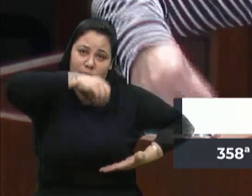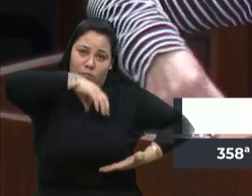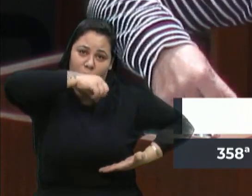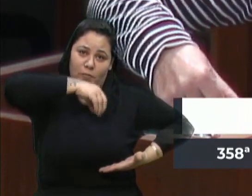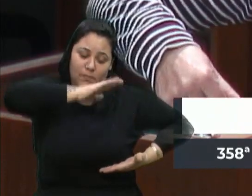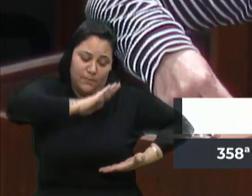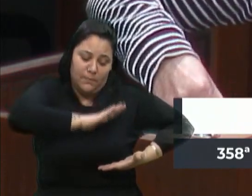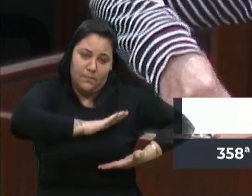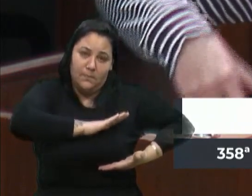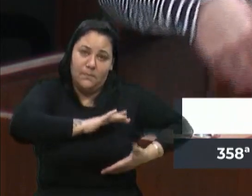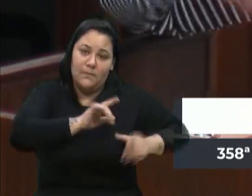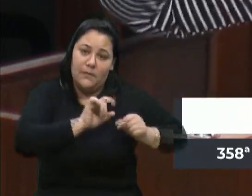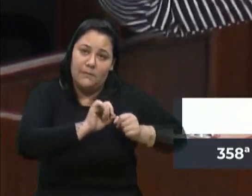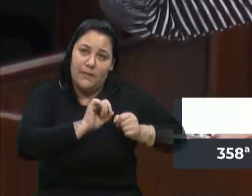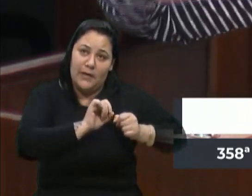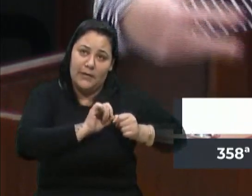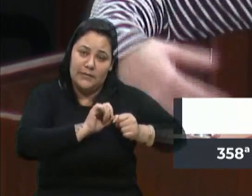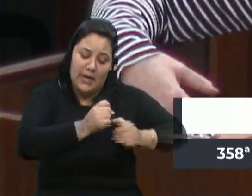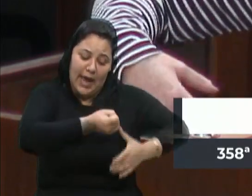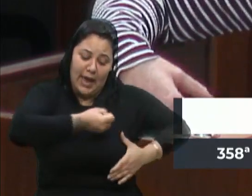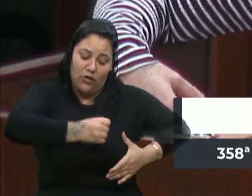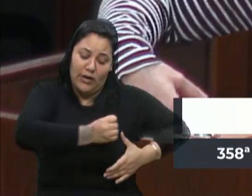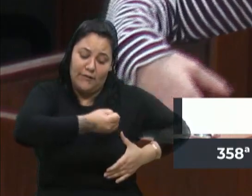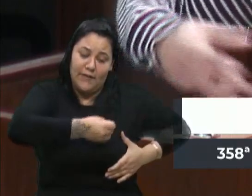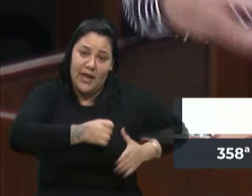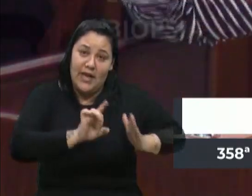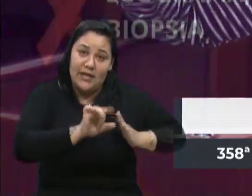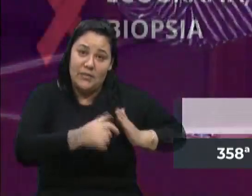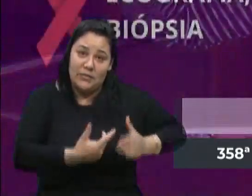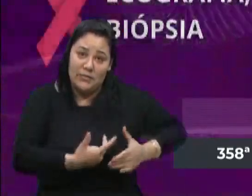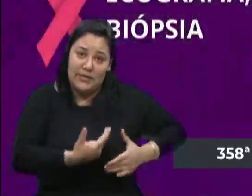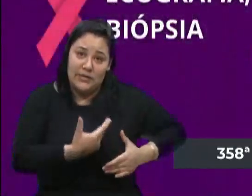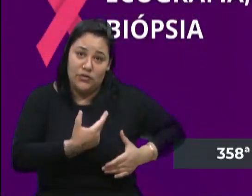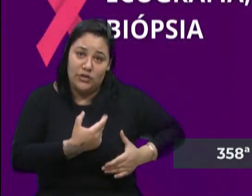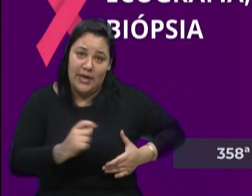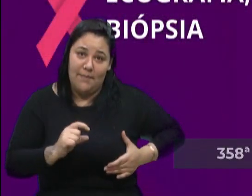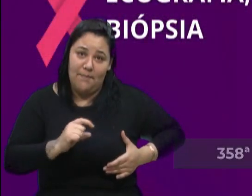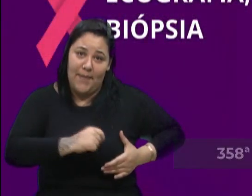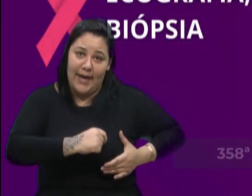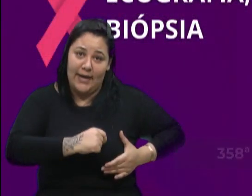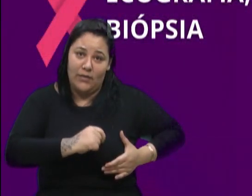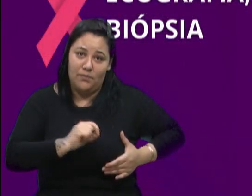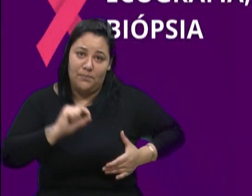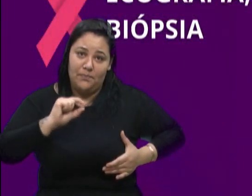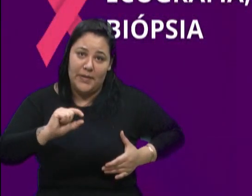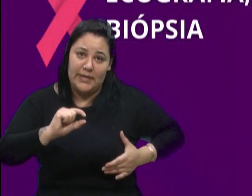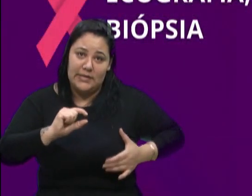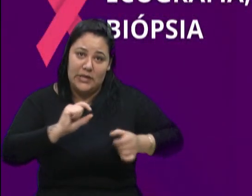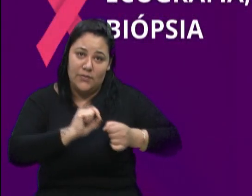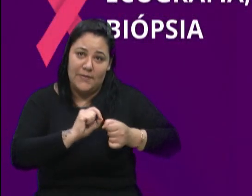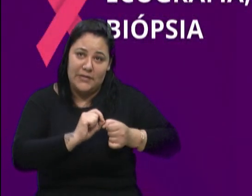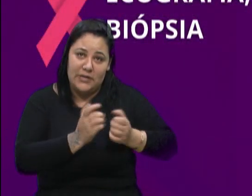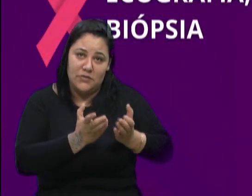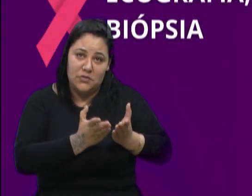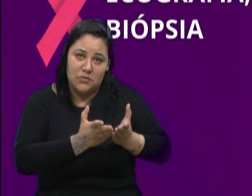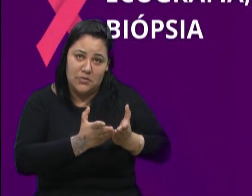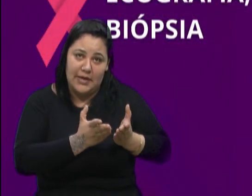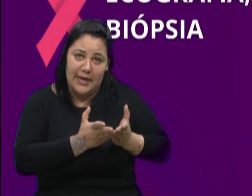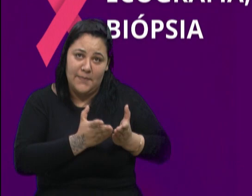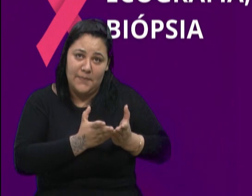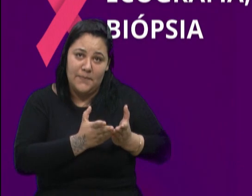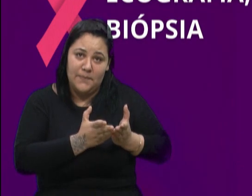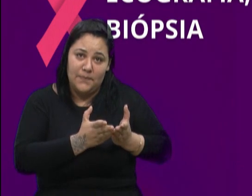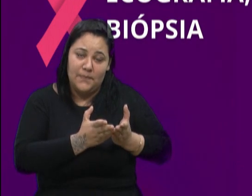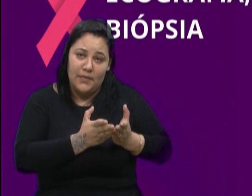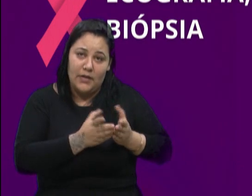a ecografia, depois a biópsia, e aqui há 1 mês atrás, eu acho que eu ocupei esse espaço